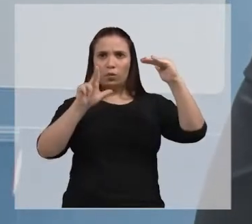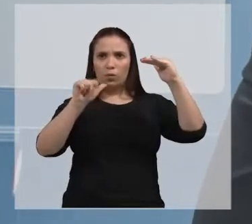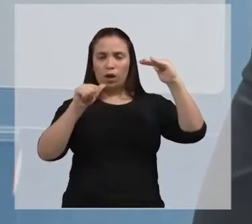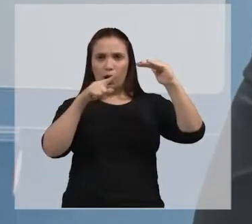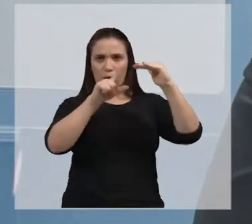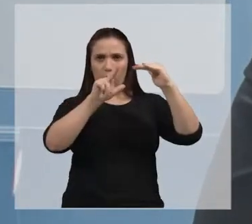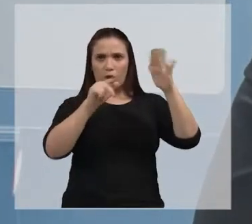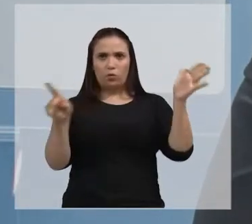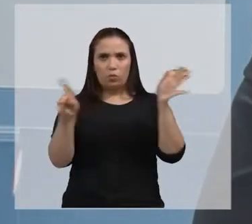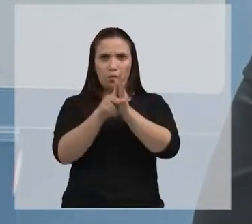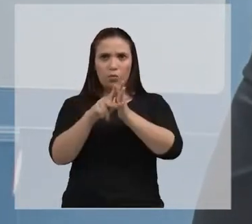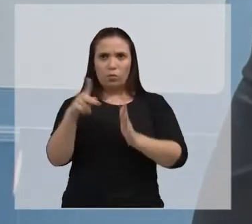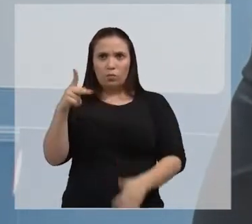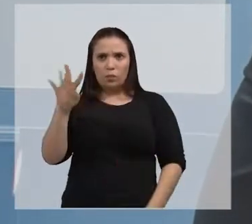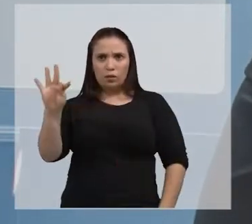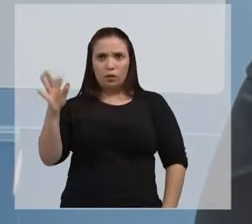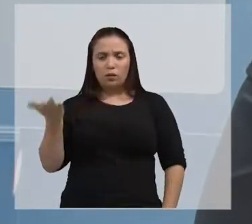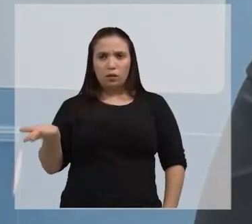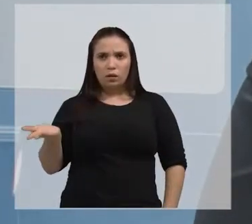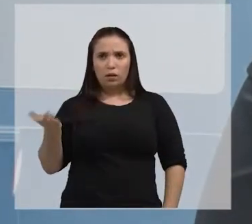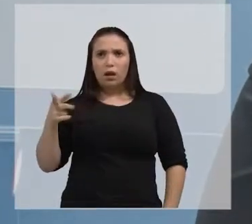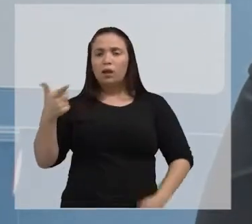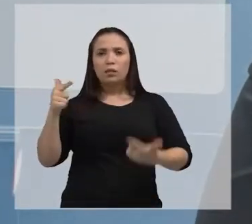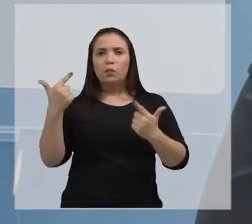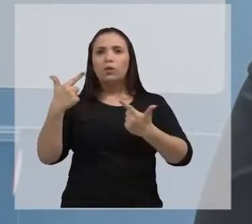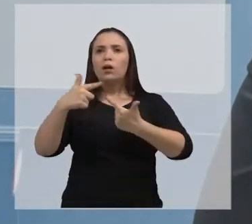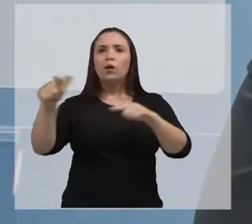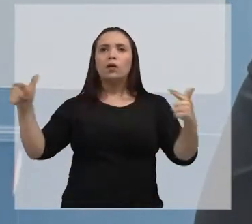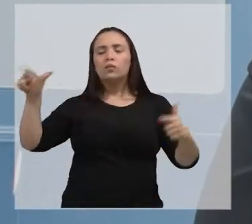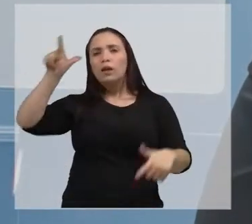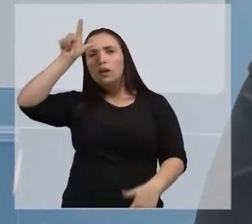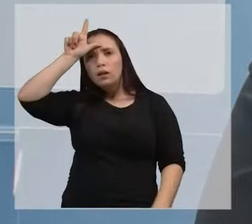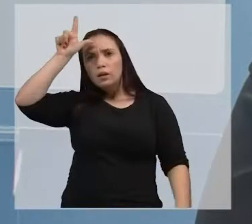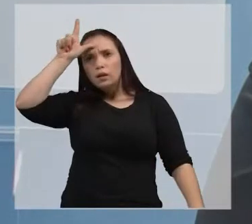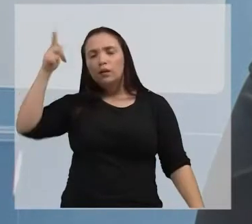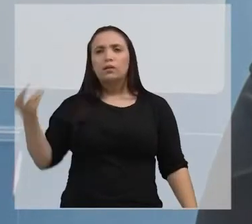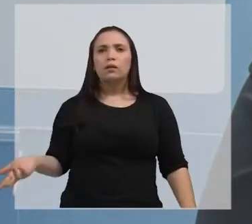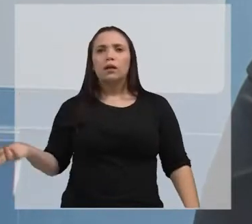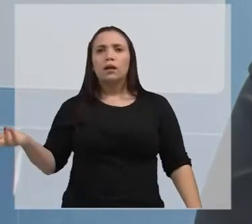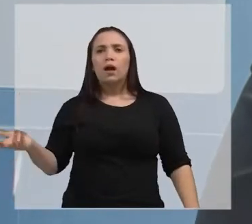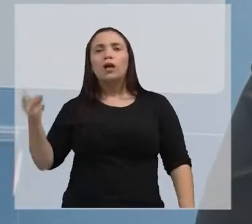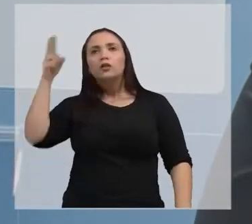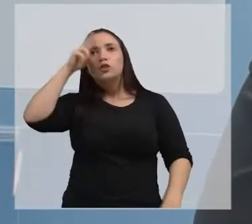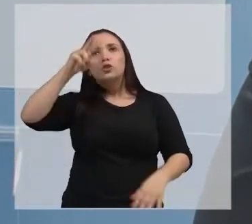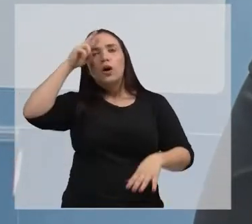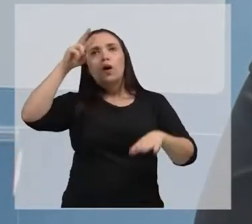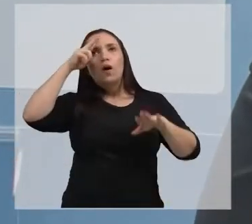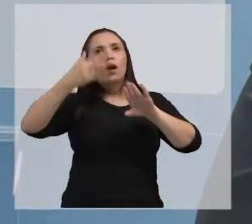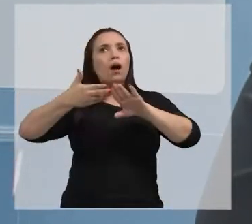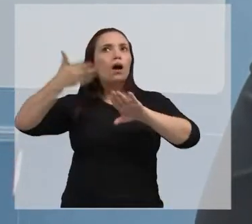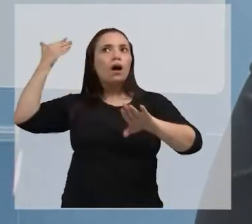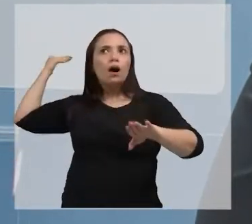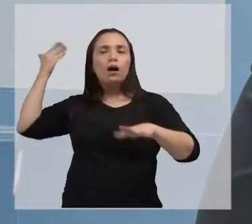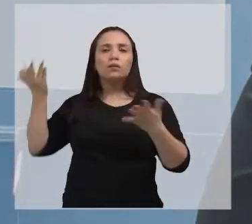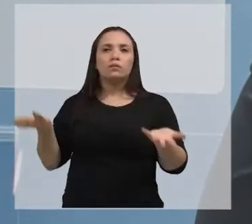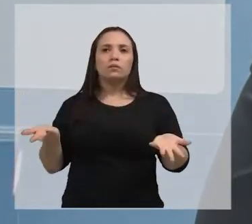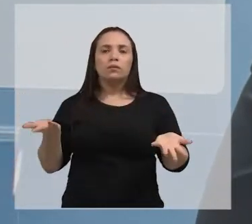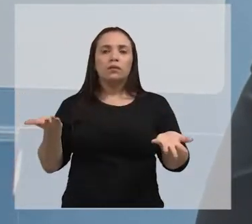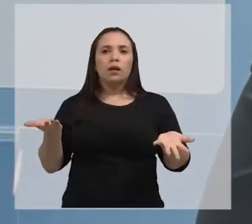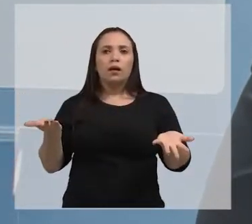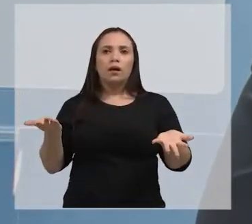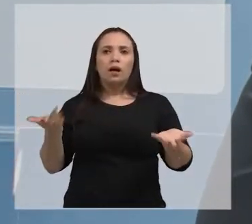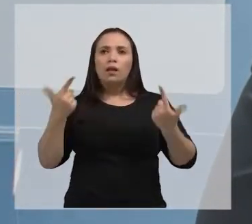homem só. O PT não tem outra liderança, o PT não tem história. O PT não tem